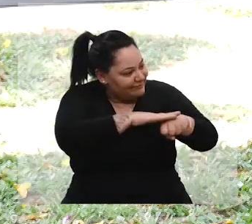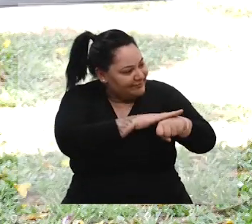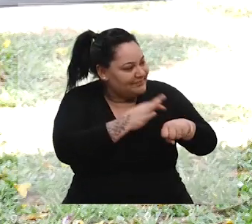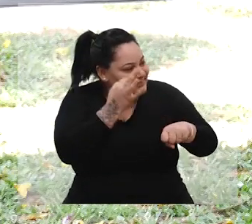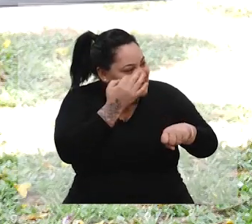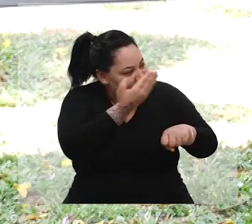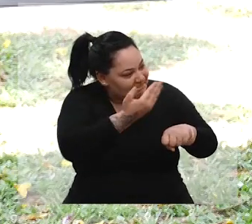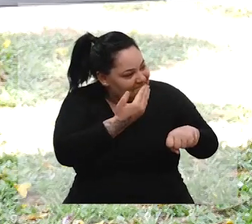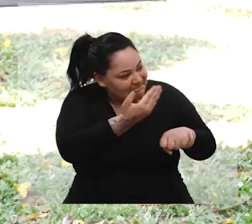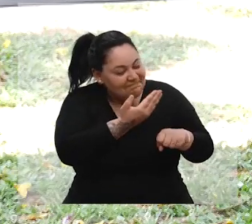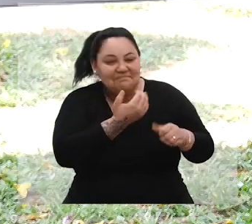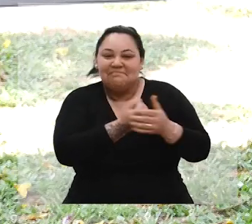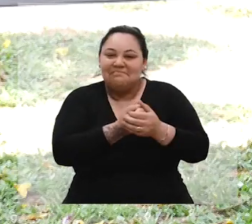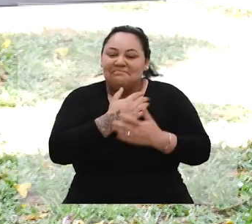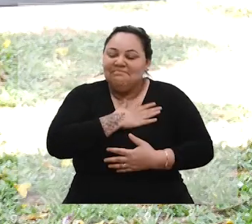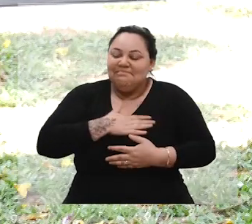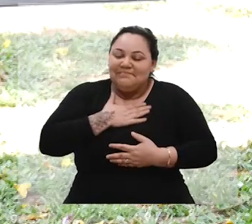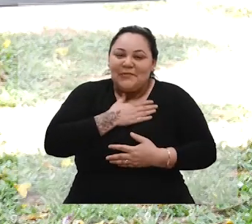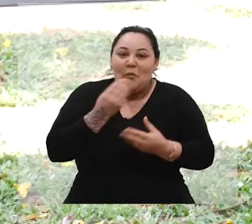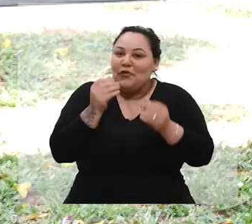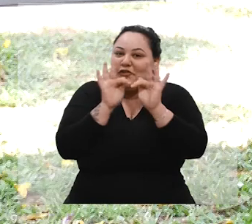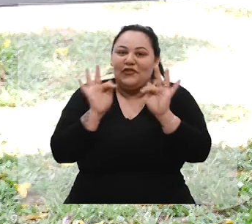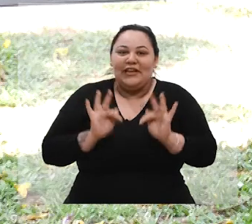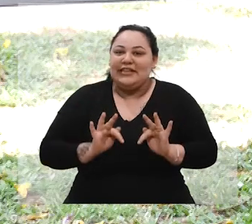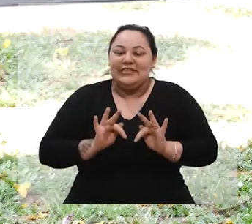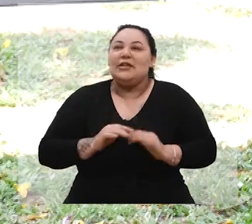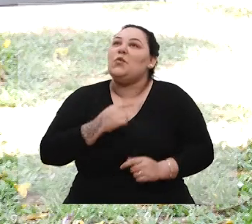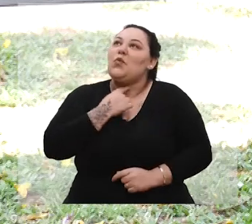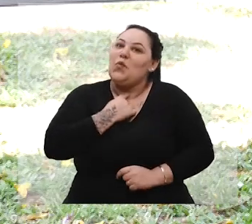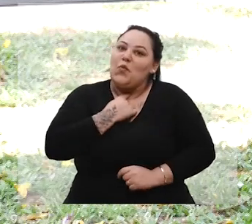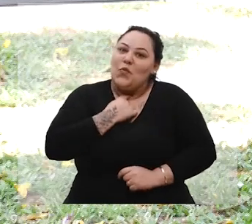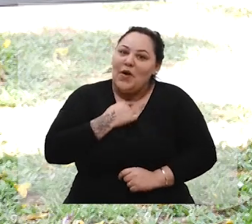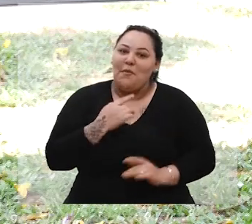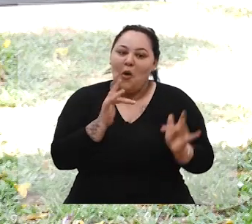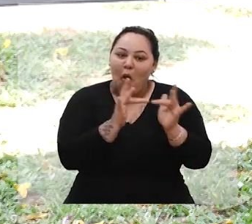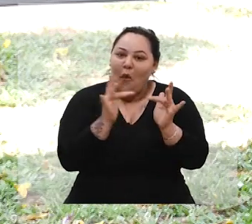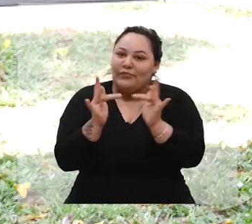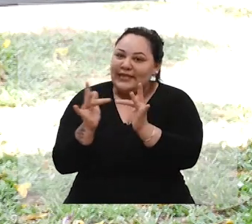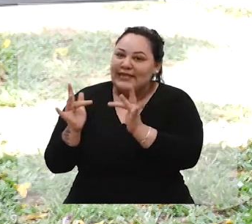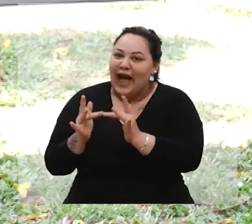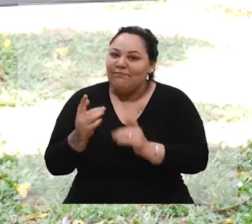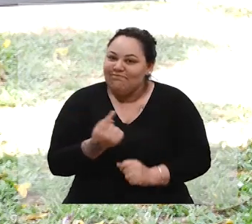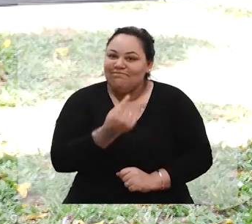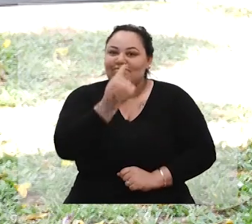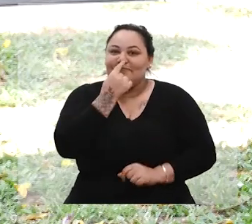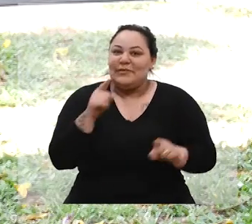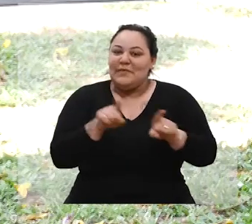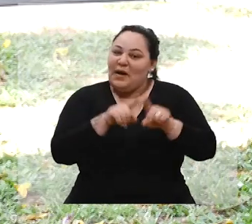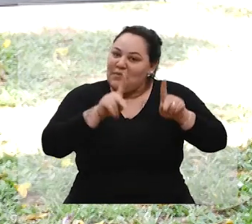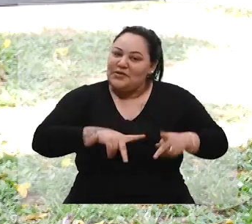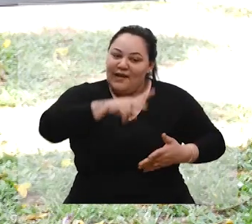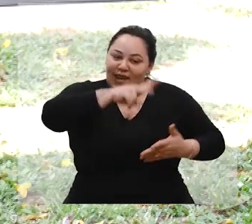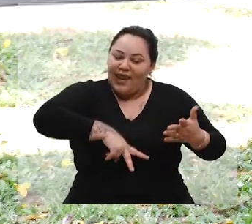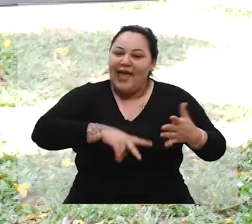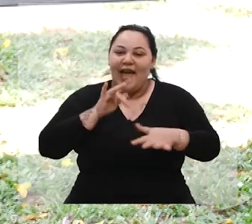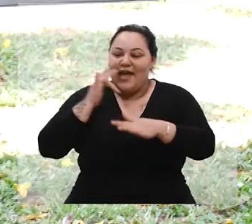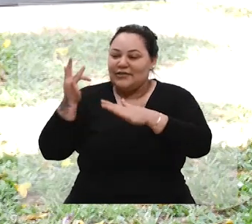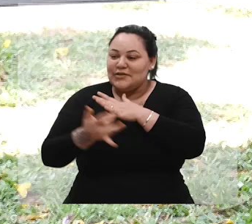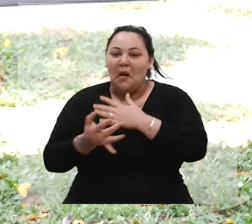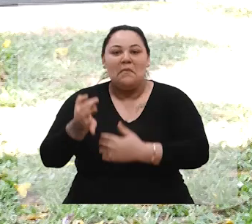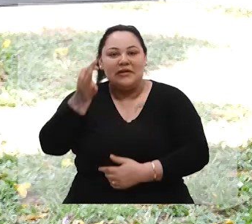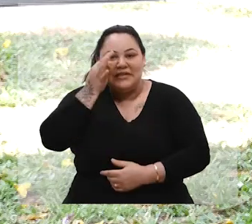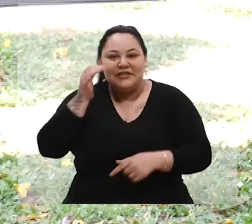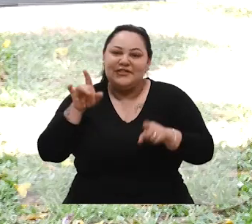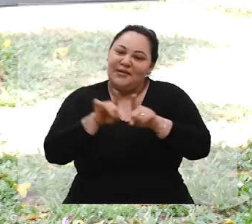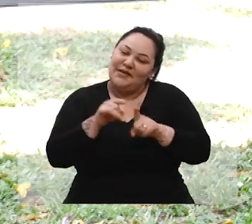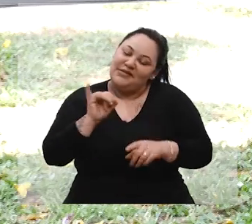um prazer estar aqui, estou muito feliz. Eu gosto muito de ter um contato próximo com leitores e leitoras, tanto pelas redes sociais quanto presencialmente,